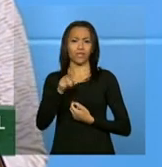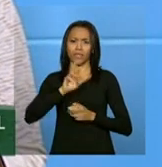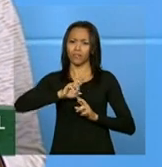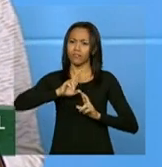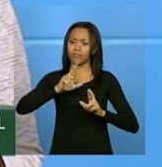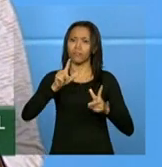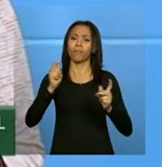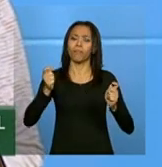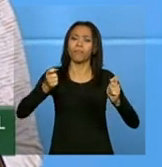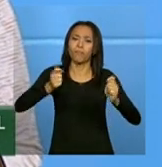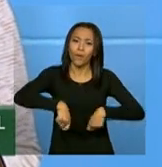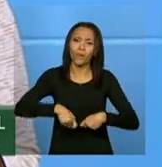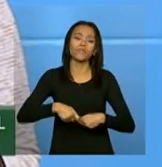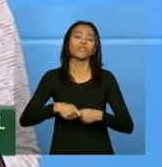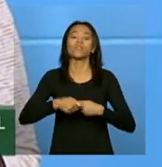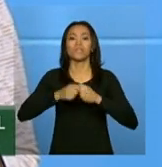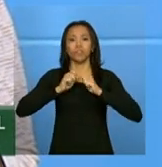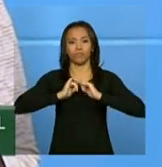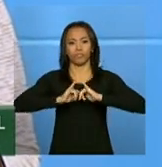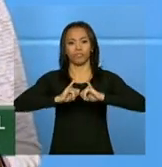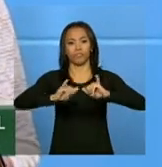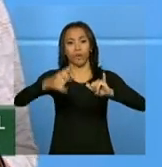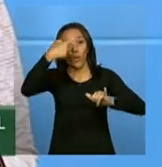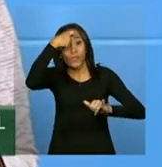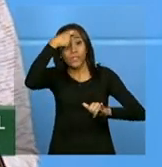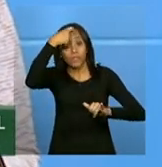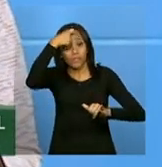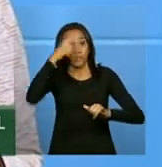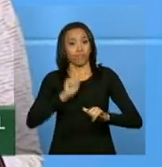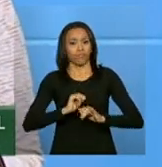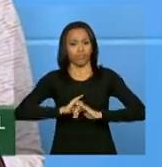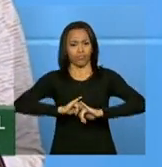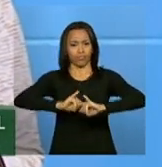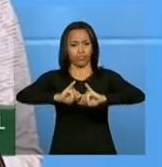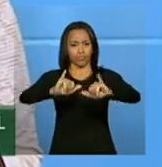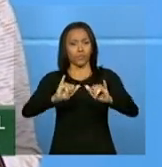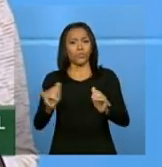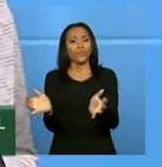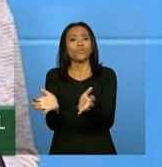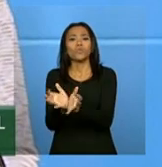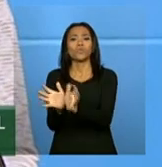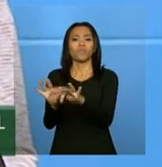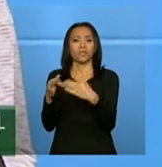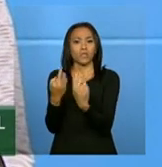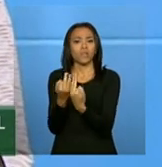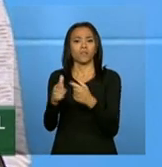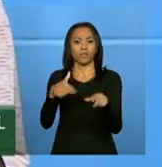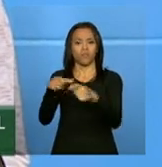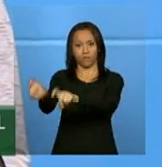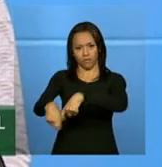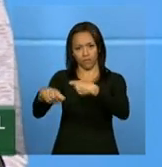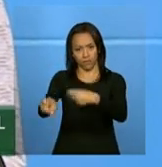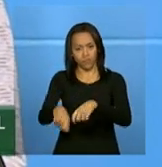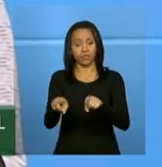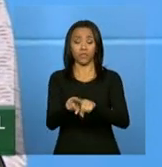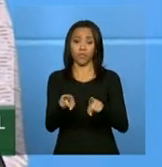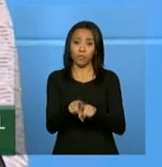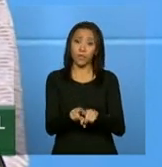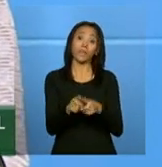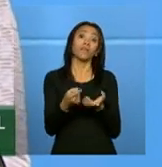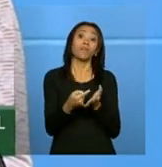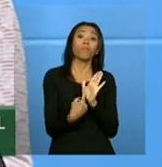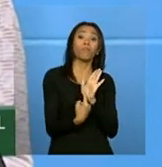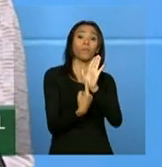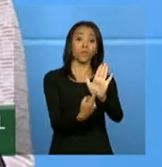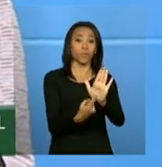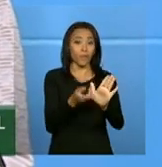podem aumentar a conscientização na base junto aos agricultores e também podem criar um exemplo para os